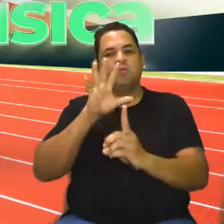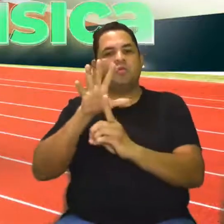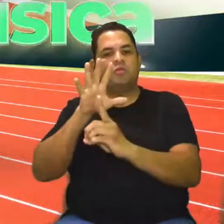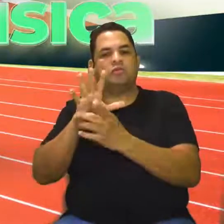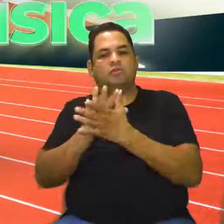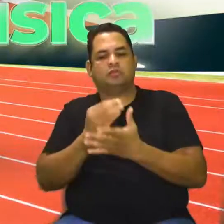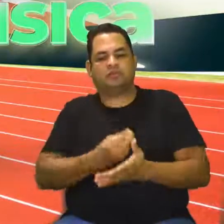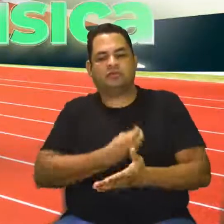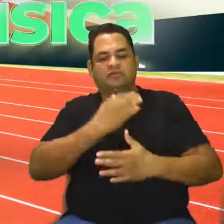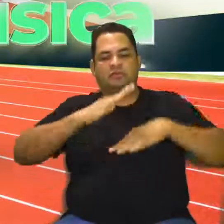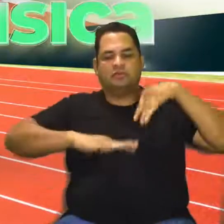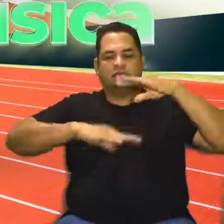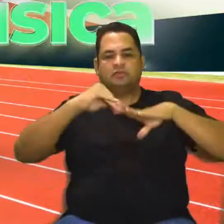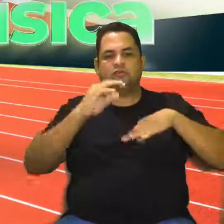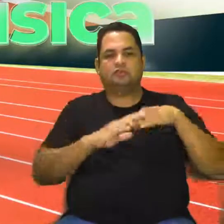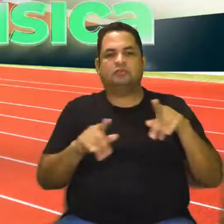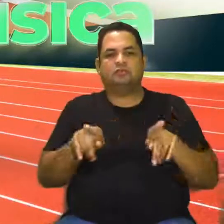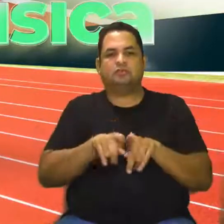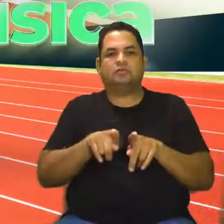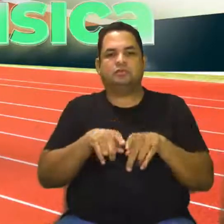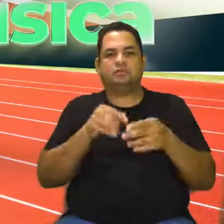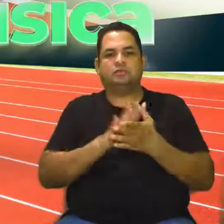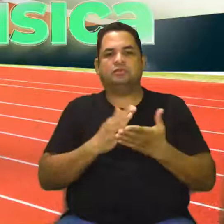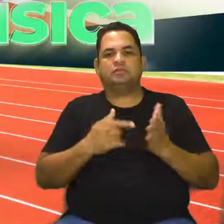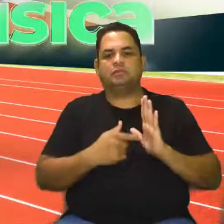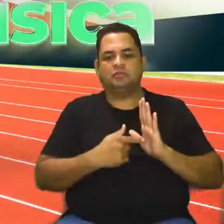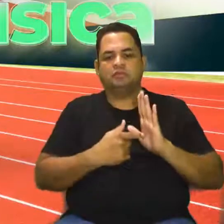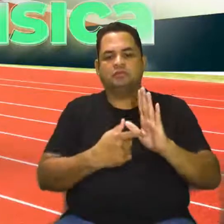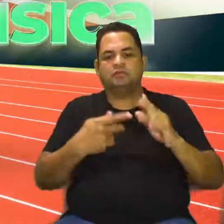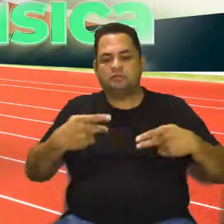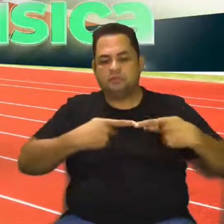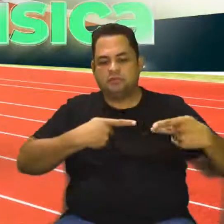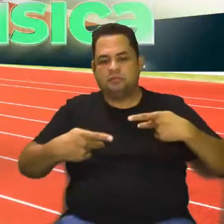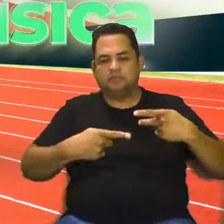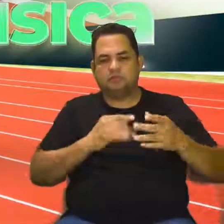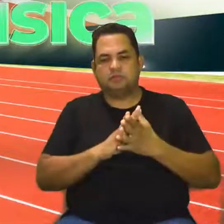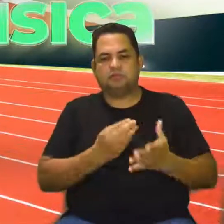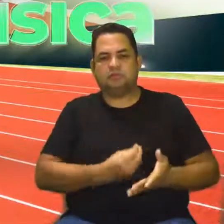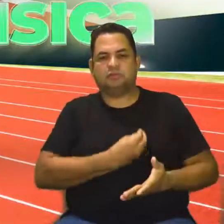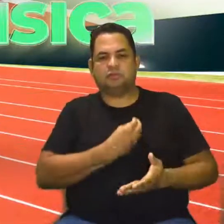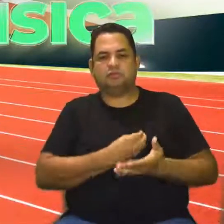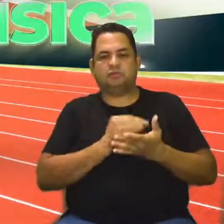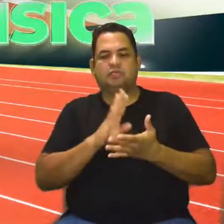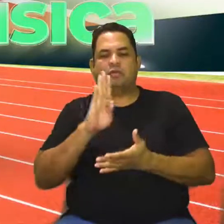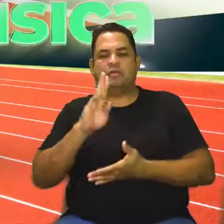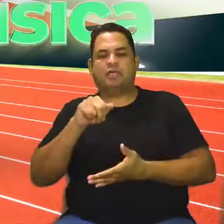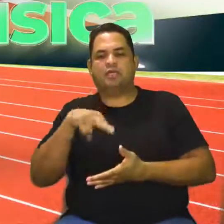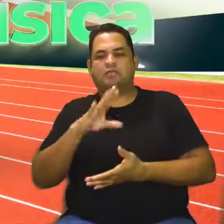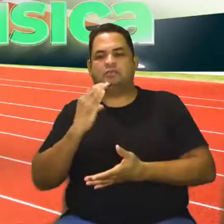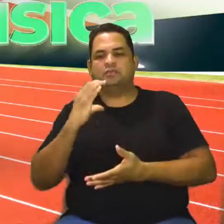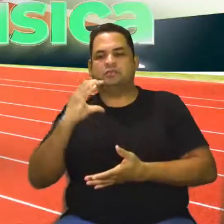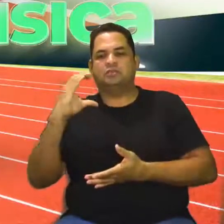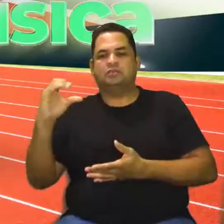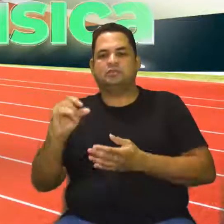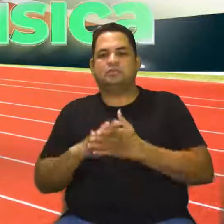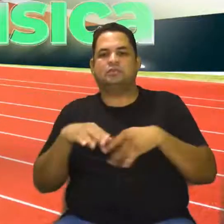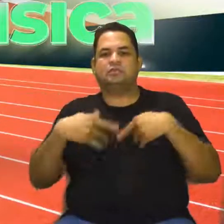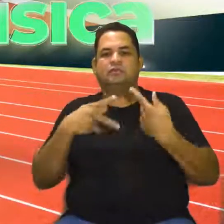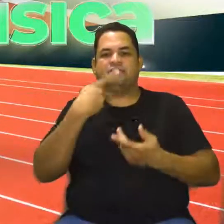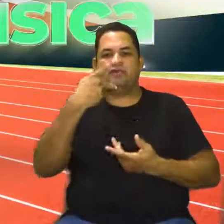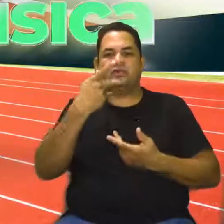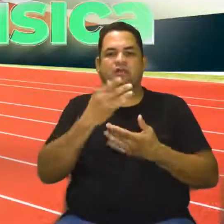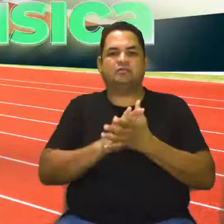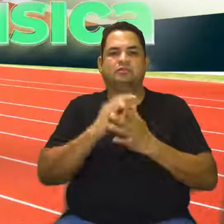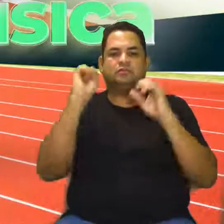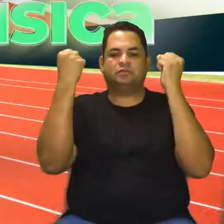vida profissional? Então, a gente trouxe as dimensões do projeto de vida, que vem aí na BNCC muito forte. Falamos da